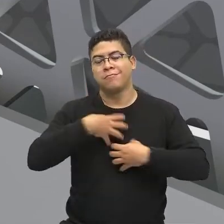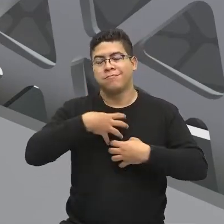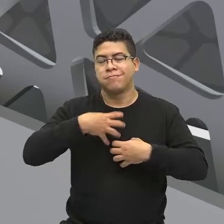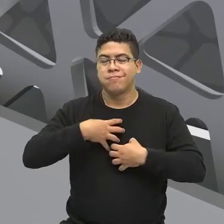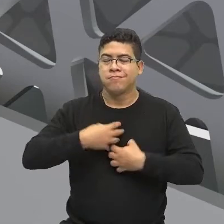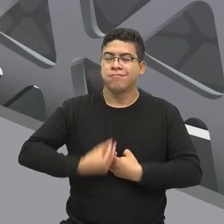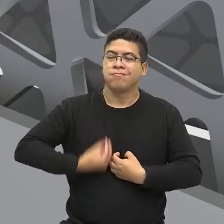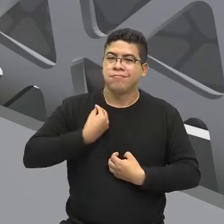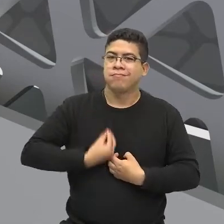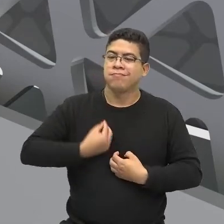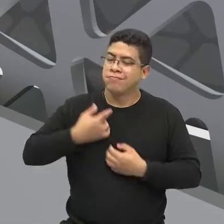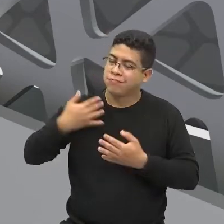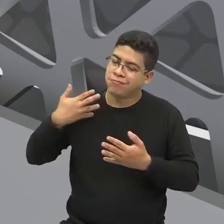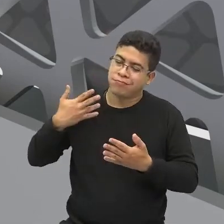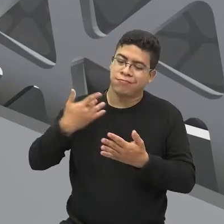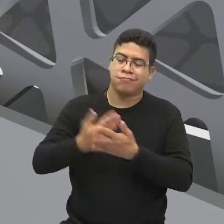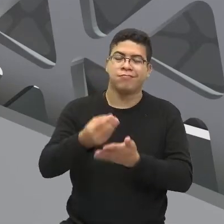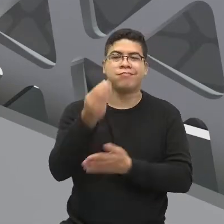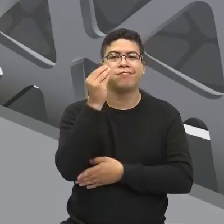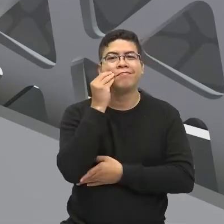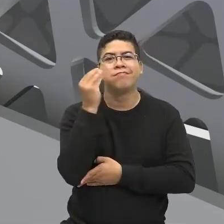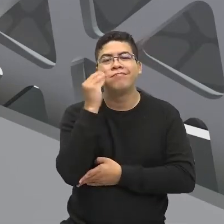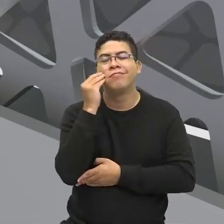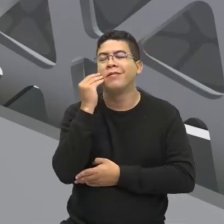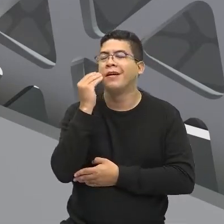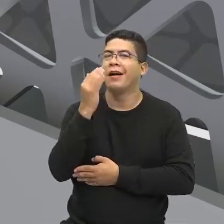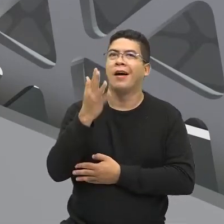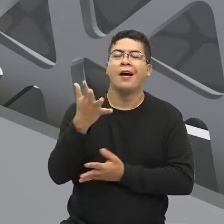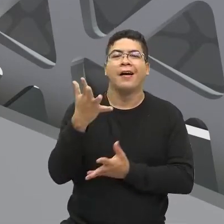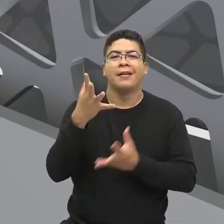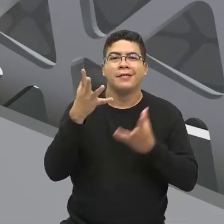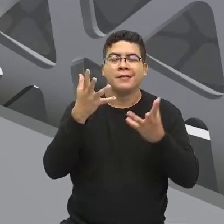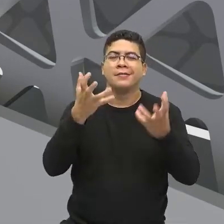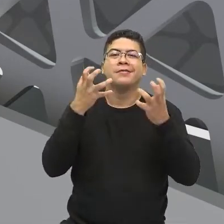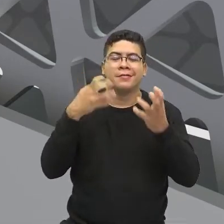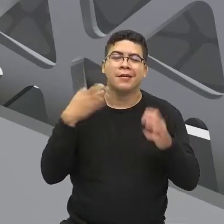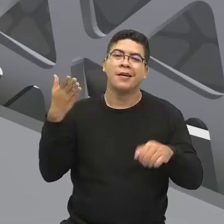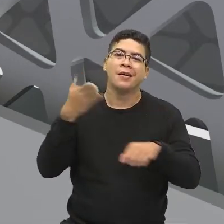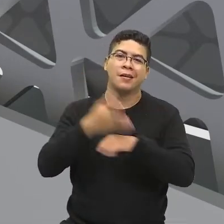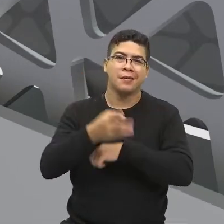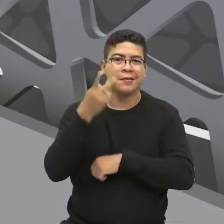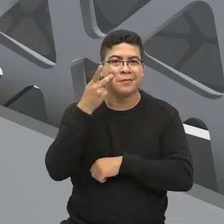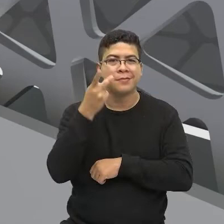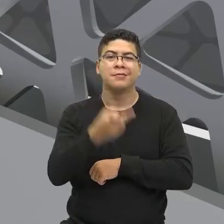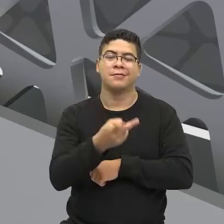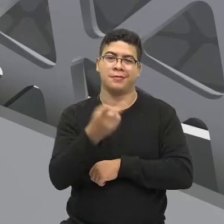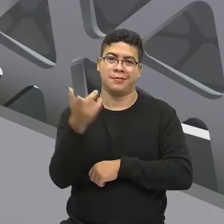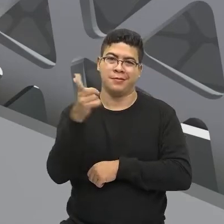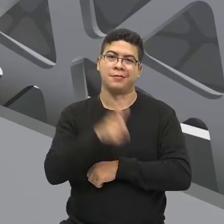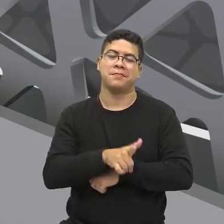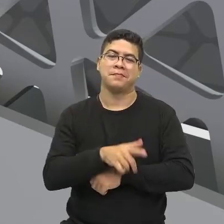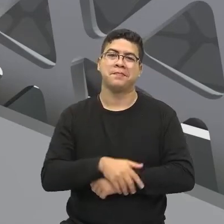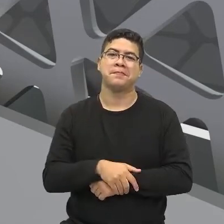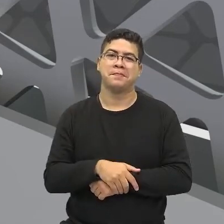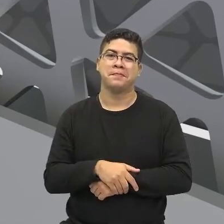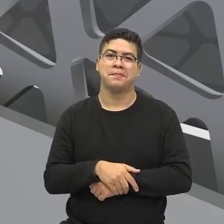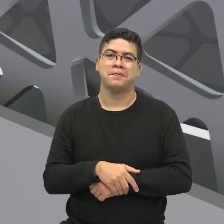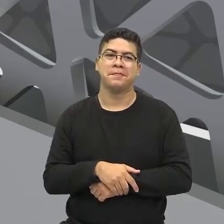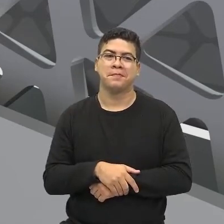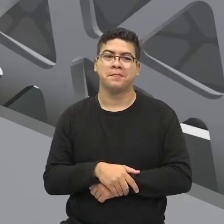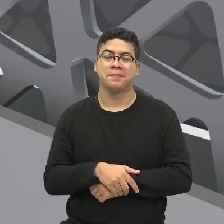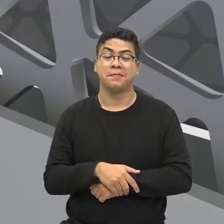toda a infância, né, se perde a vontade de visitá-lo, né? Então, você observou que